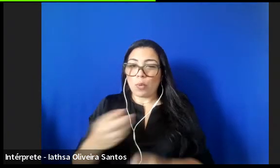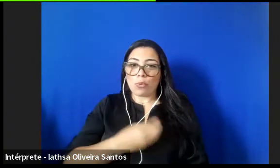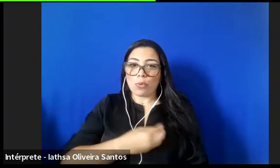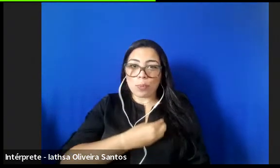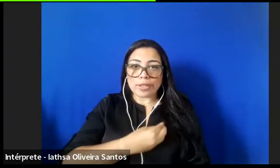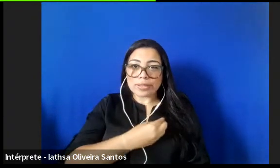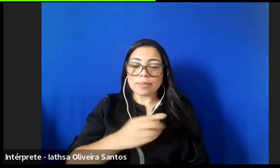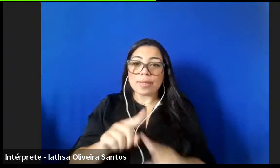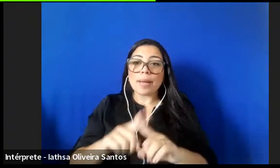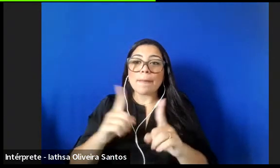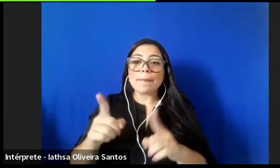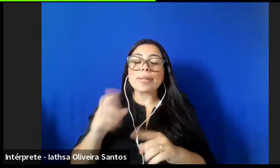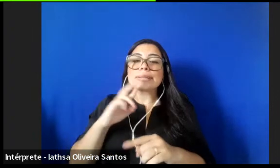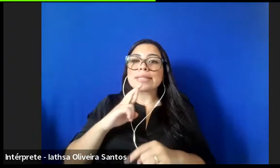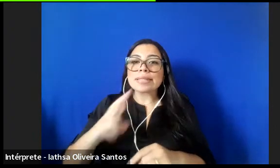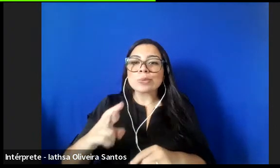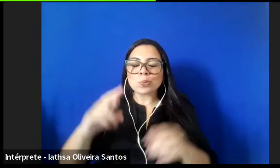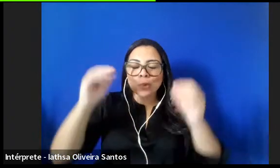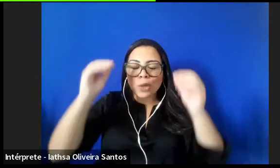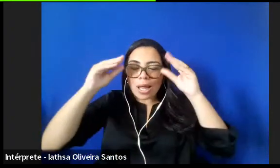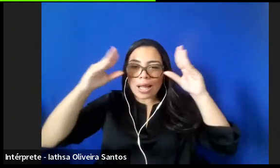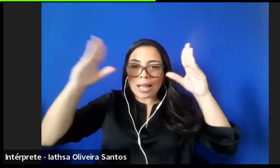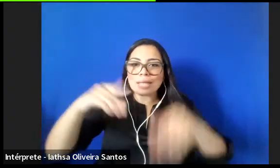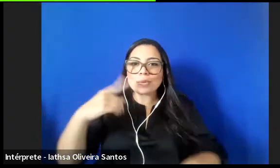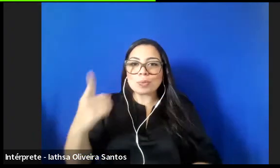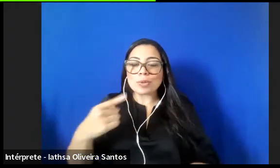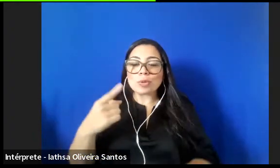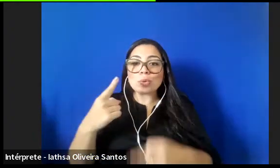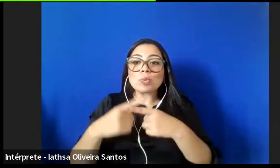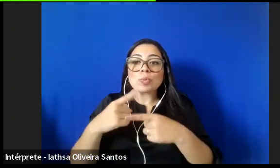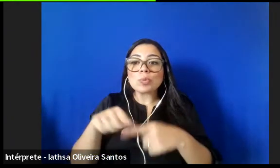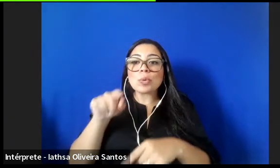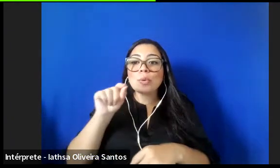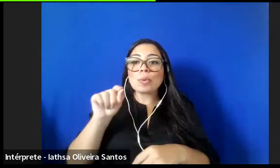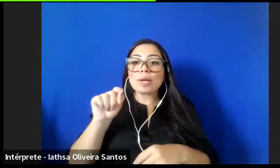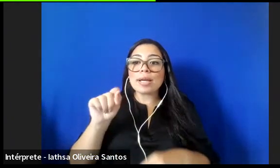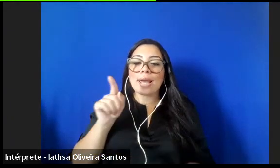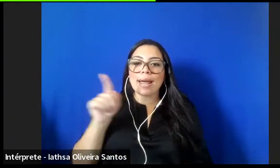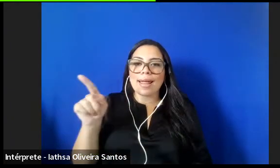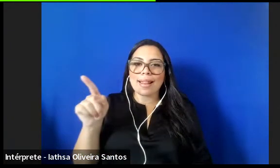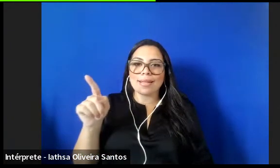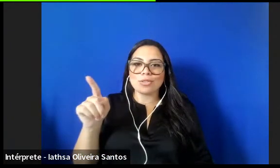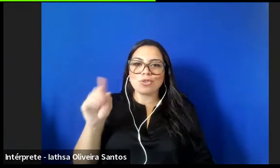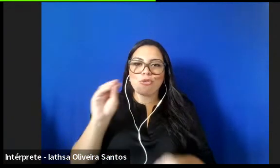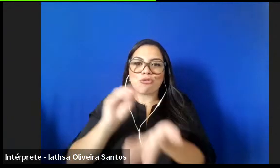Mas as respostas foram esclarecedoras mais pelo que elas não disseram.